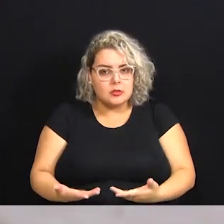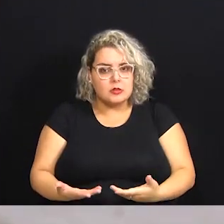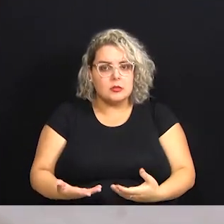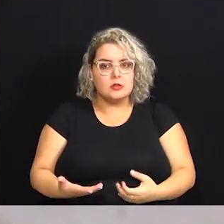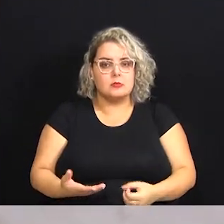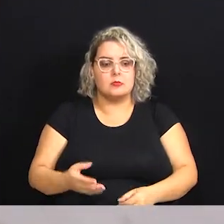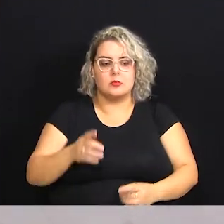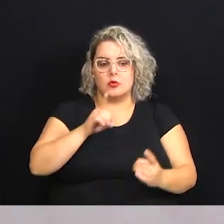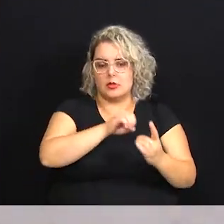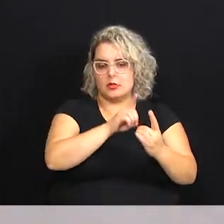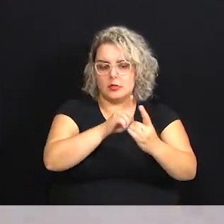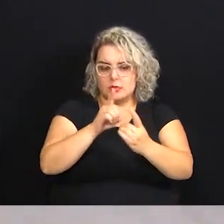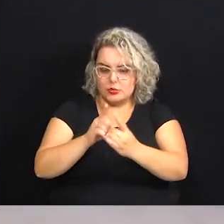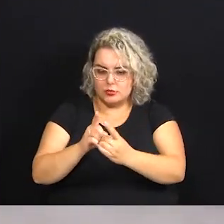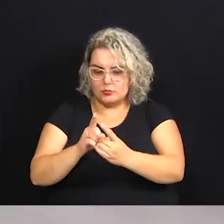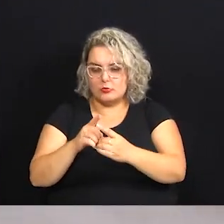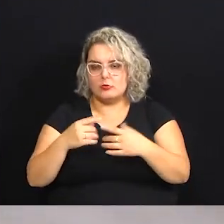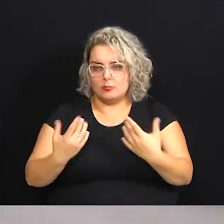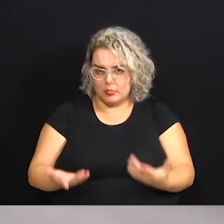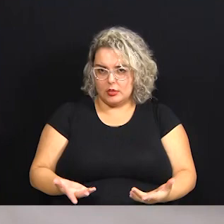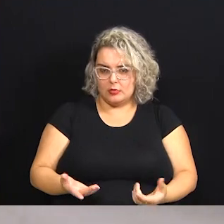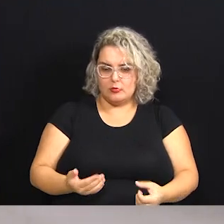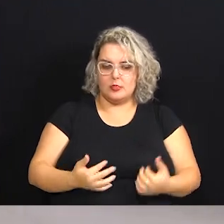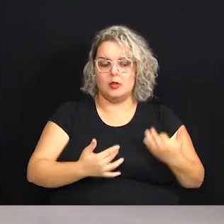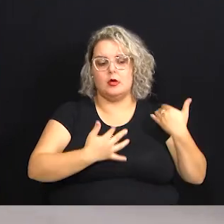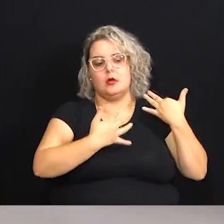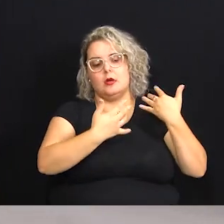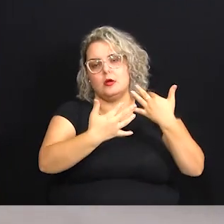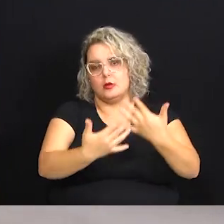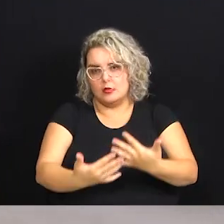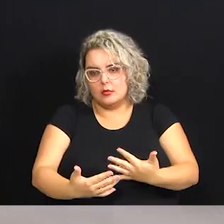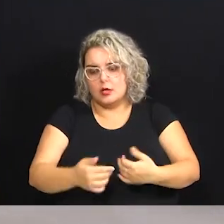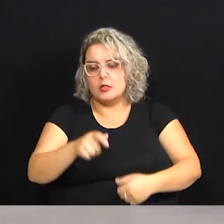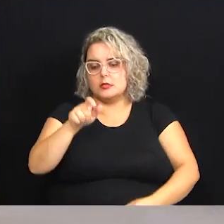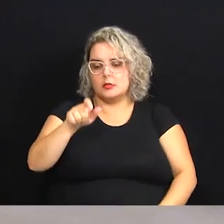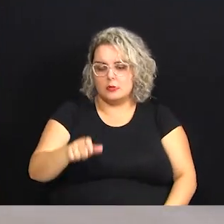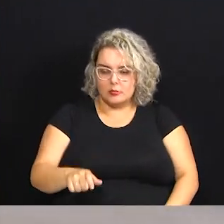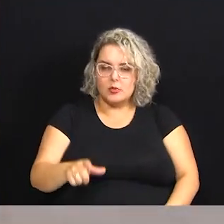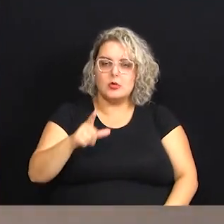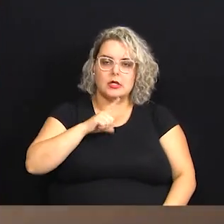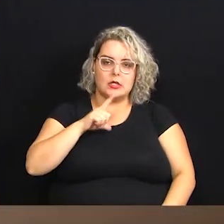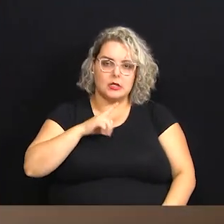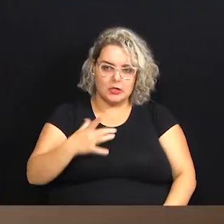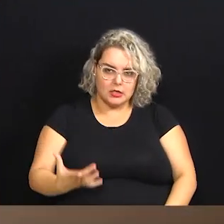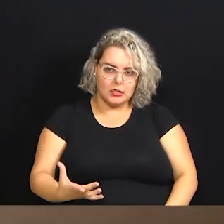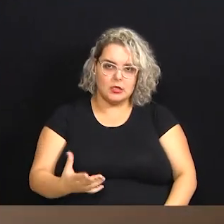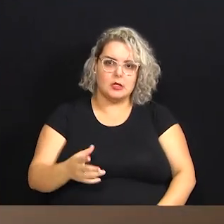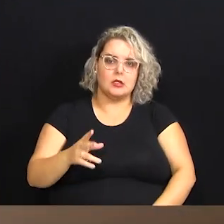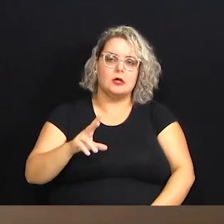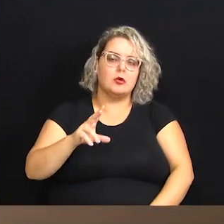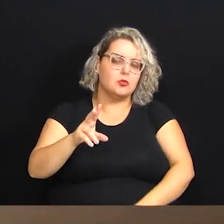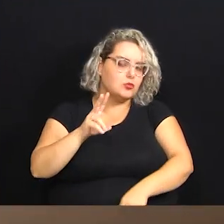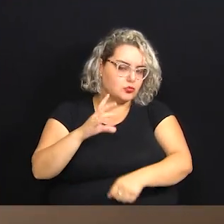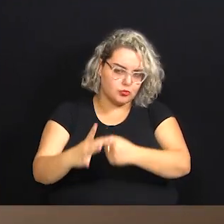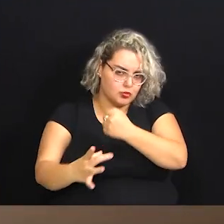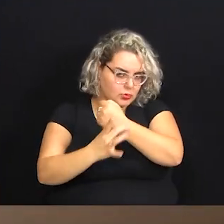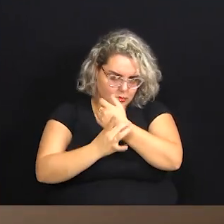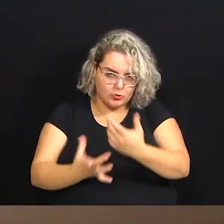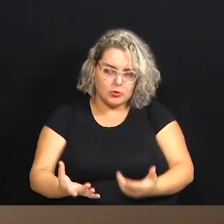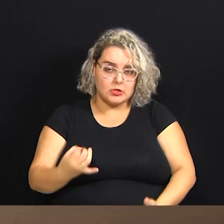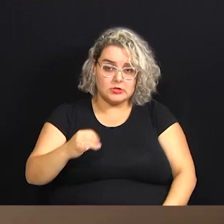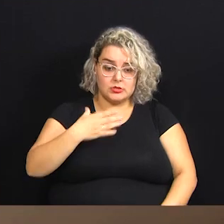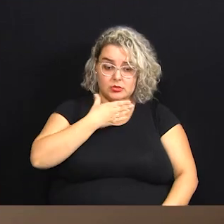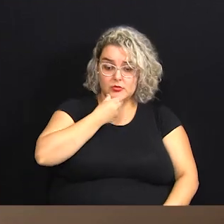dar cobertura, né, para que ao longo desse período essa pessoa esteja bem coberta. Então, se eu